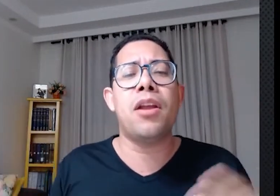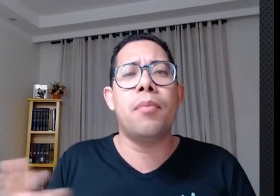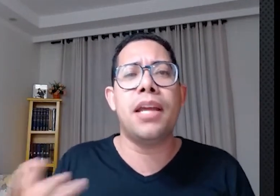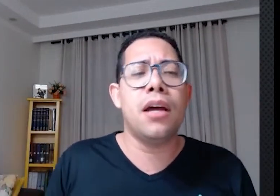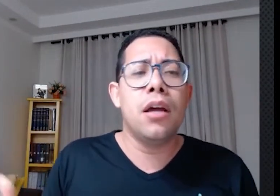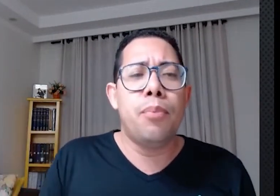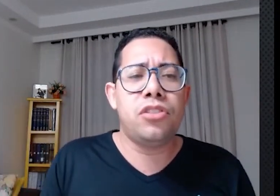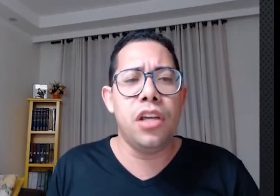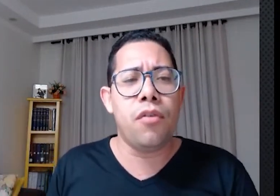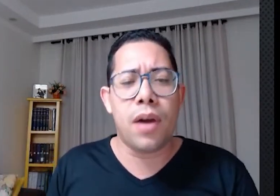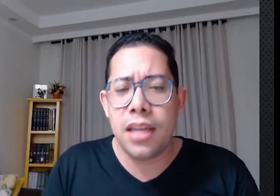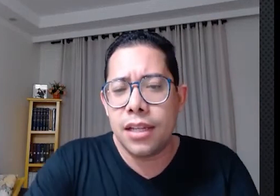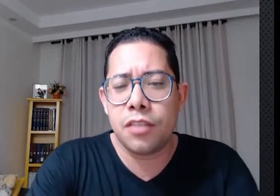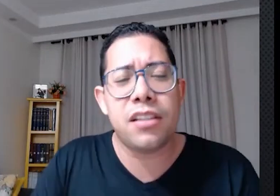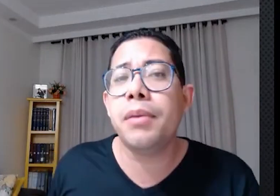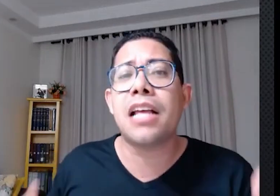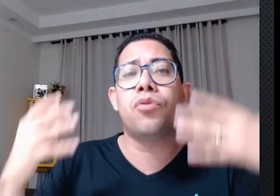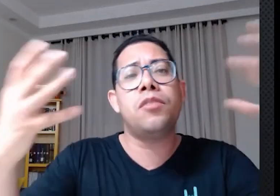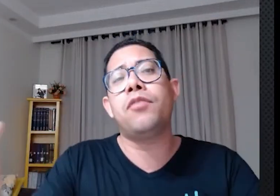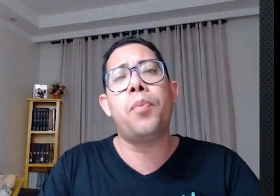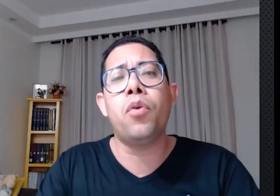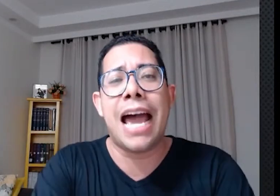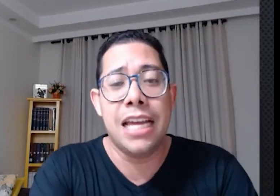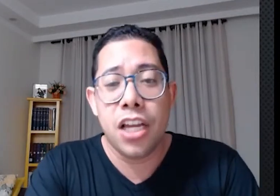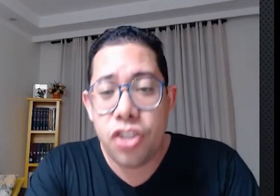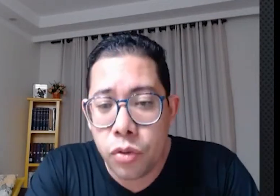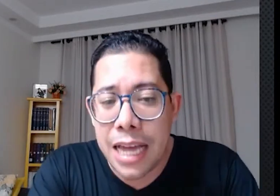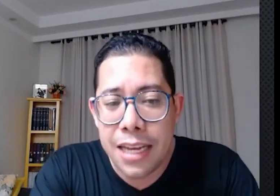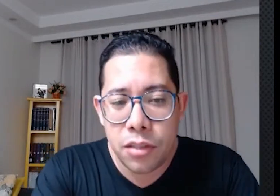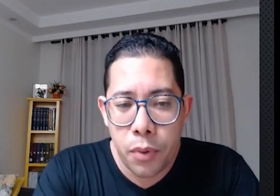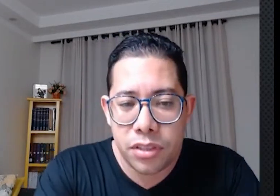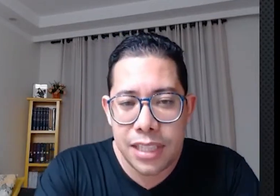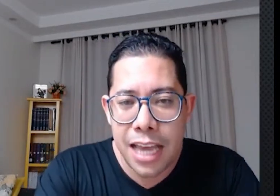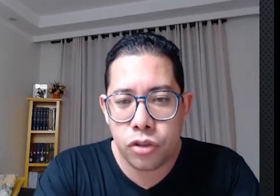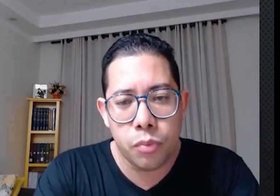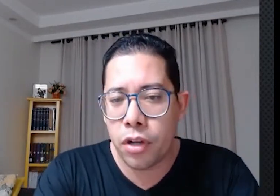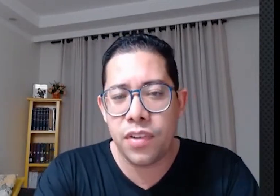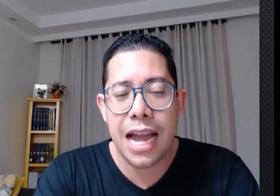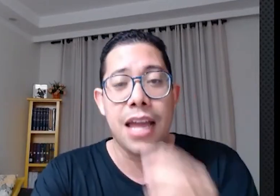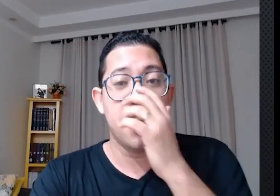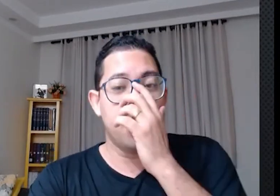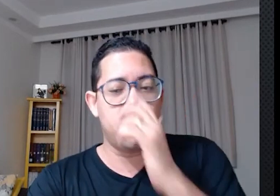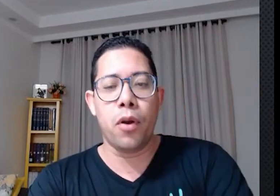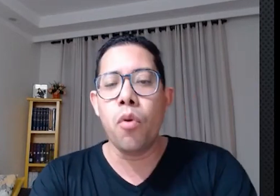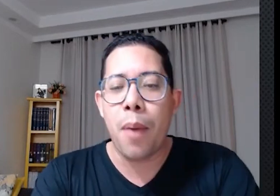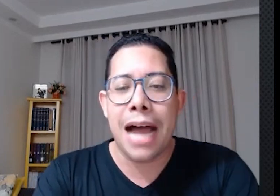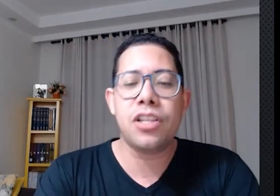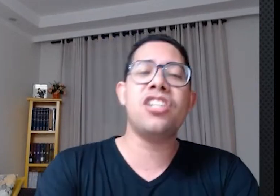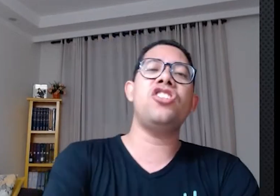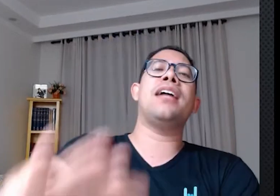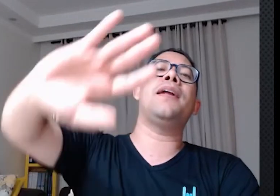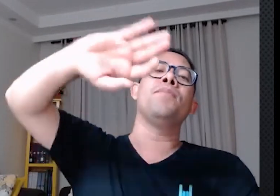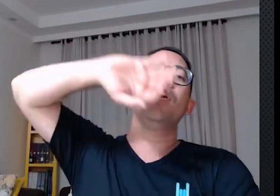ajudar da melhor maneira possível aí, nas minhas limitações, mas vou procurar te ajudar nesse processo. Pode ficar